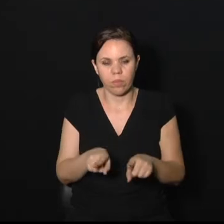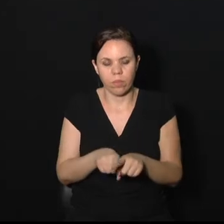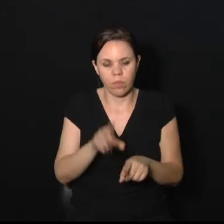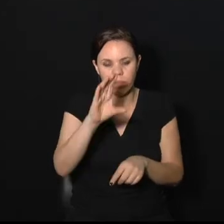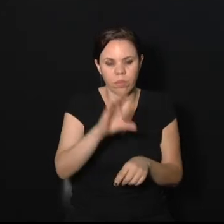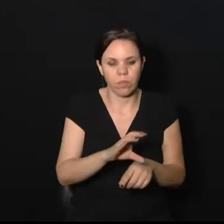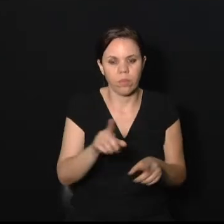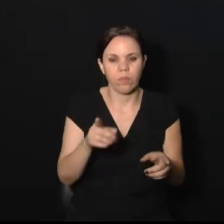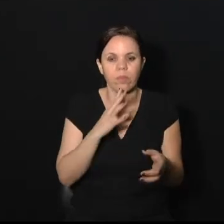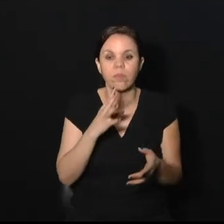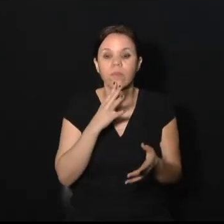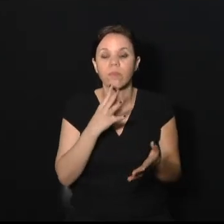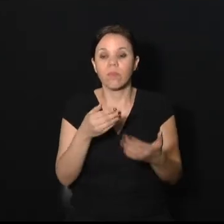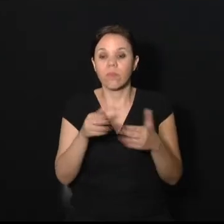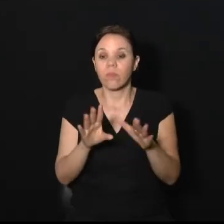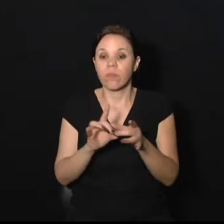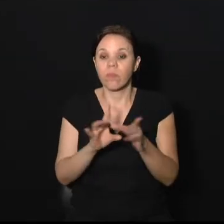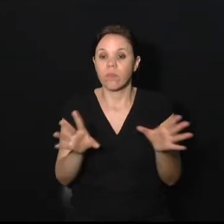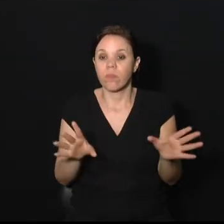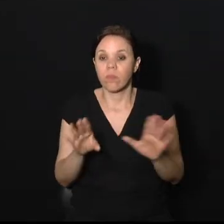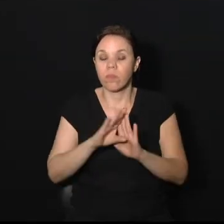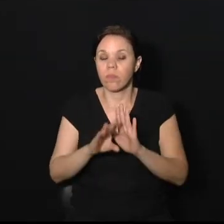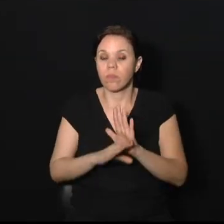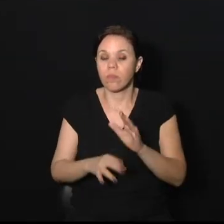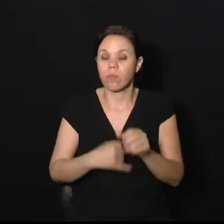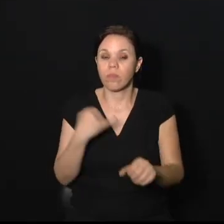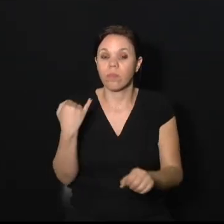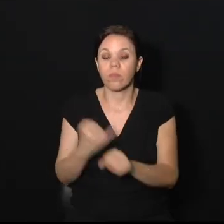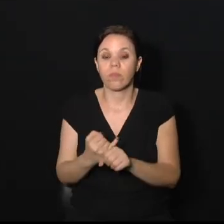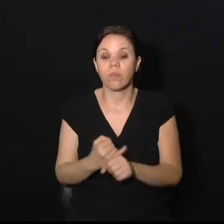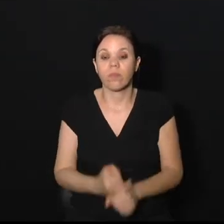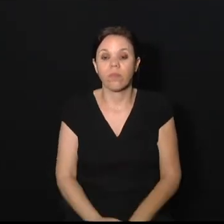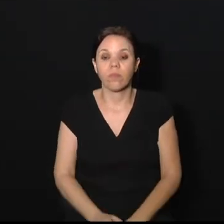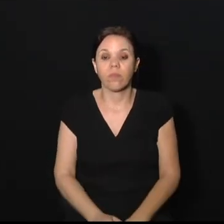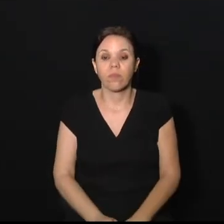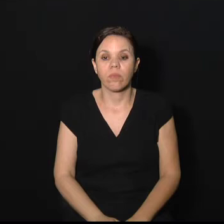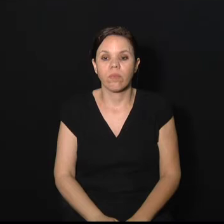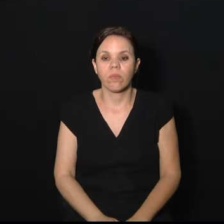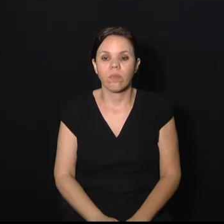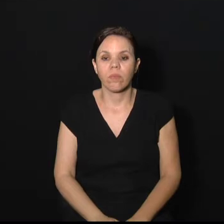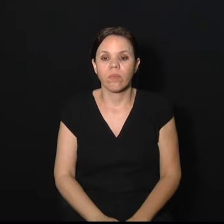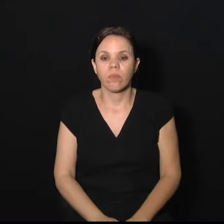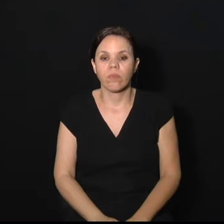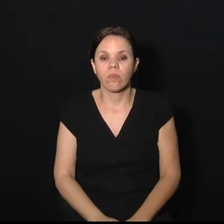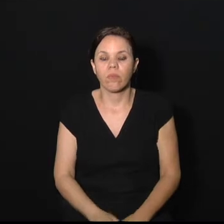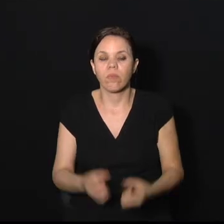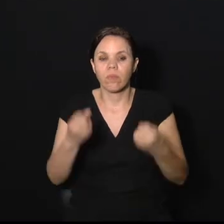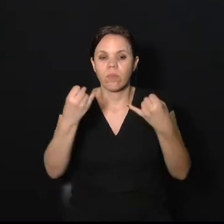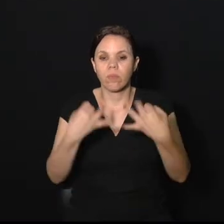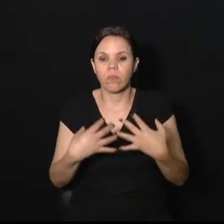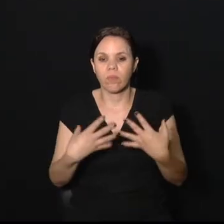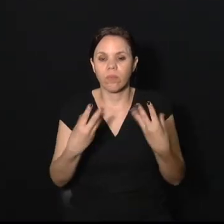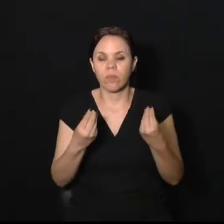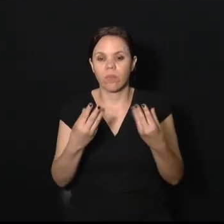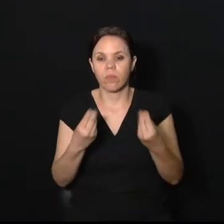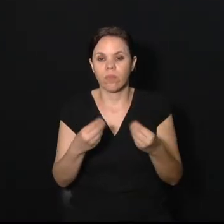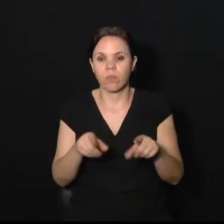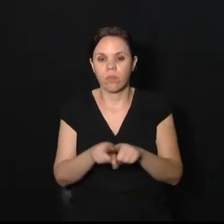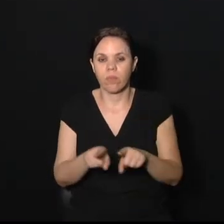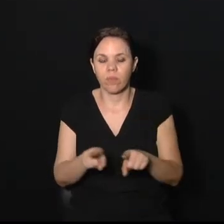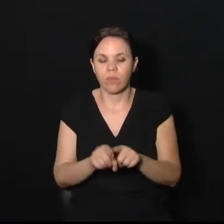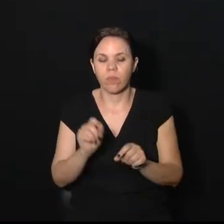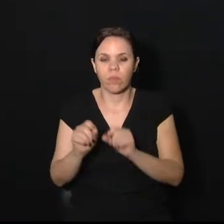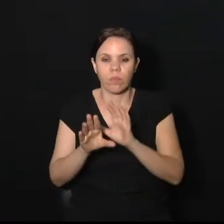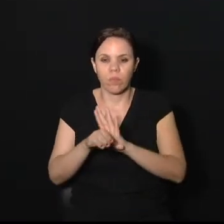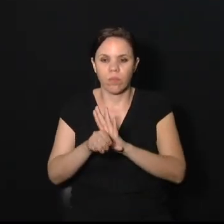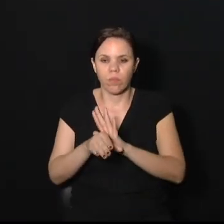precisa conhecer, está disponível, esse plano está disponível na internet. E é bem interessante, porque explica muito bem também a questão do que é o conceito